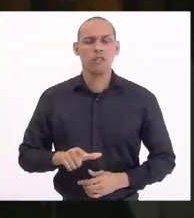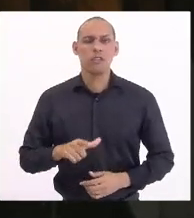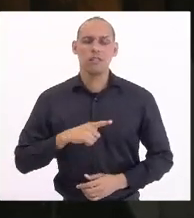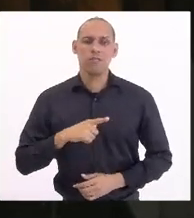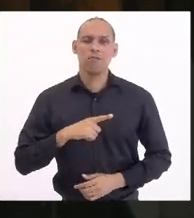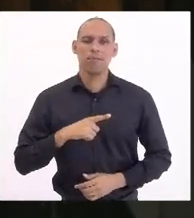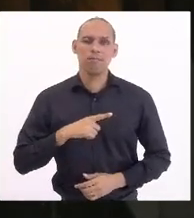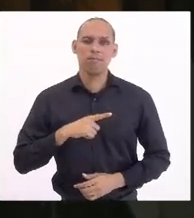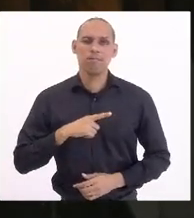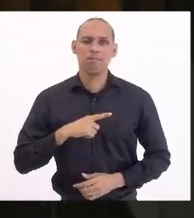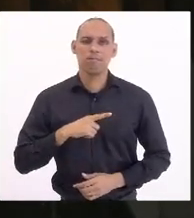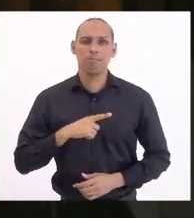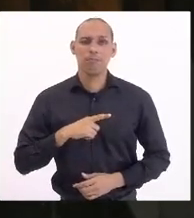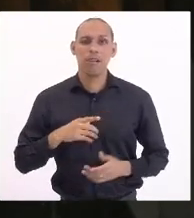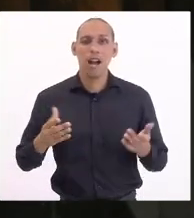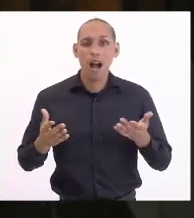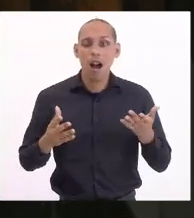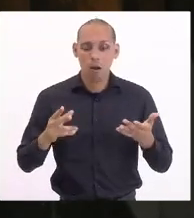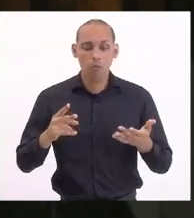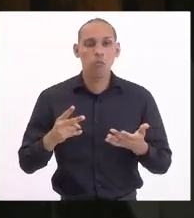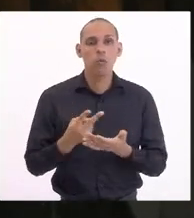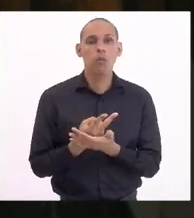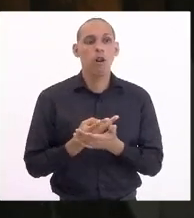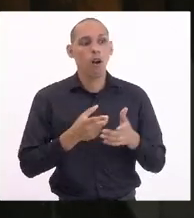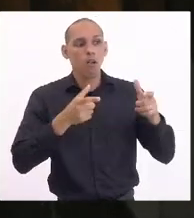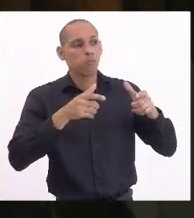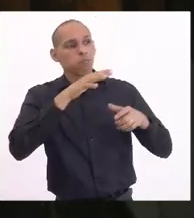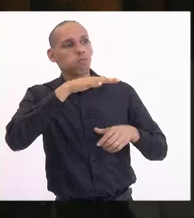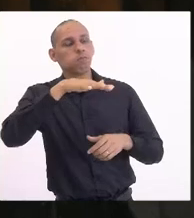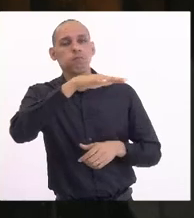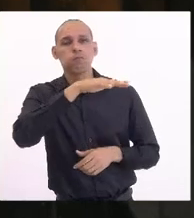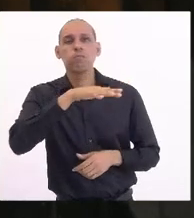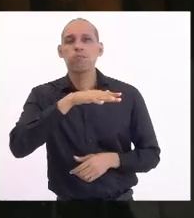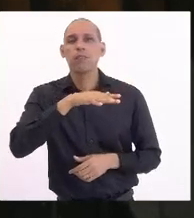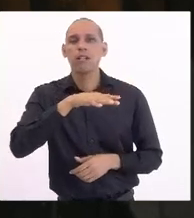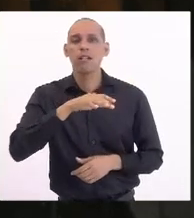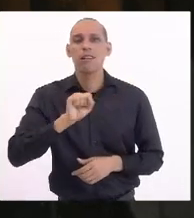que ocorre na região serrana.